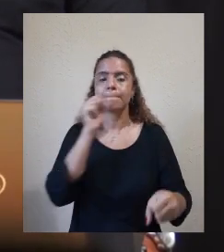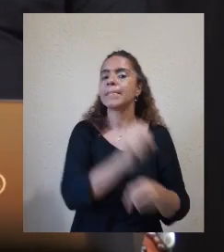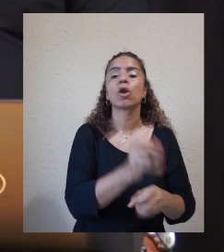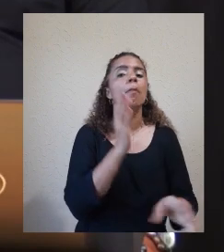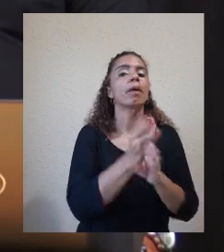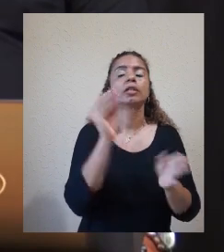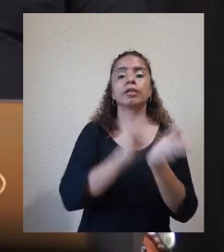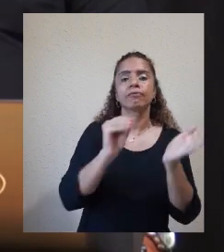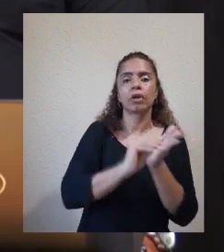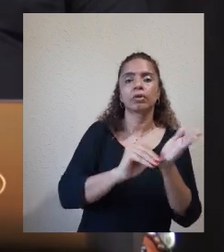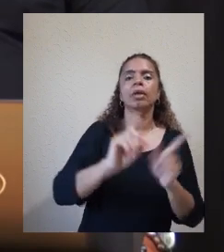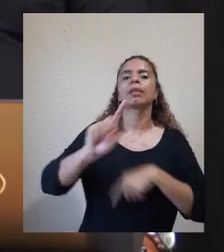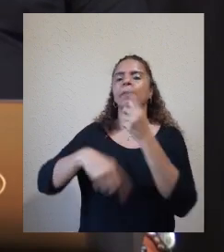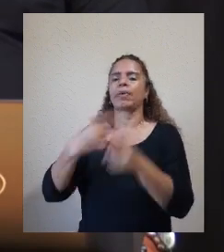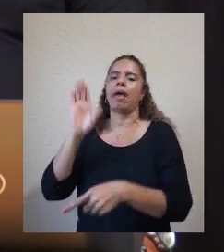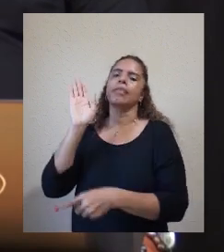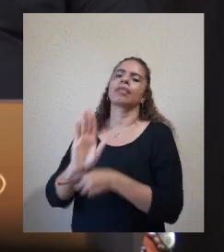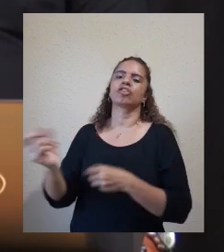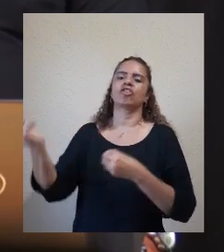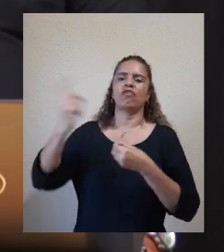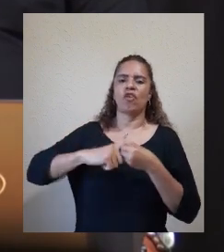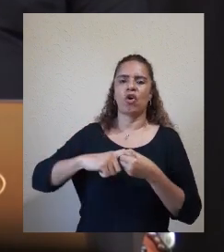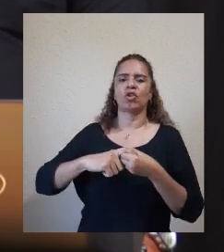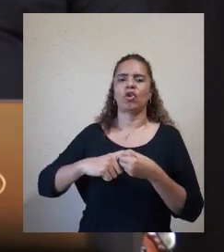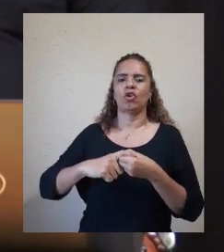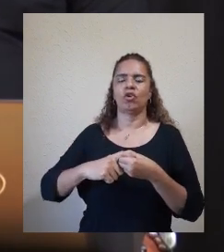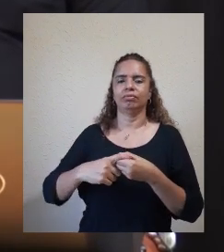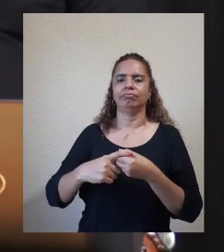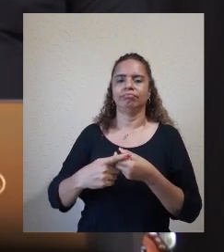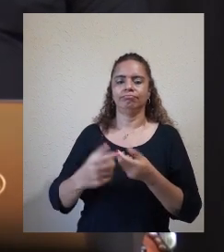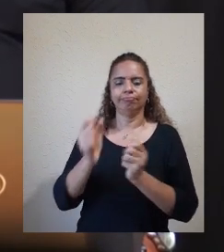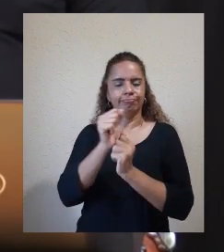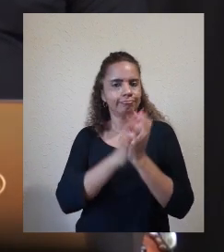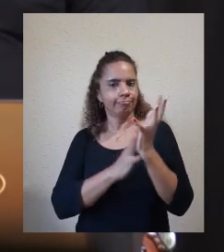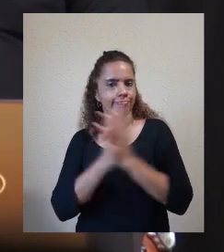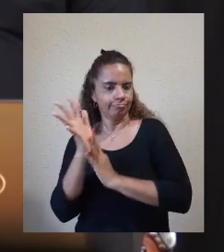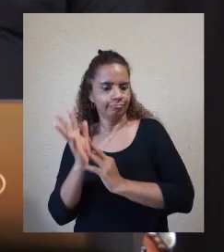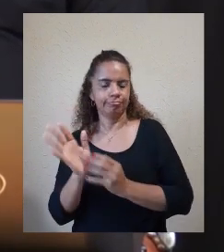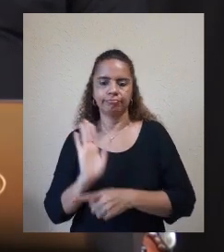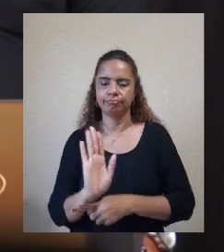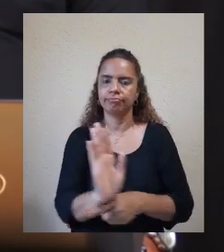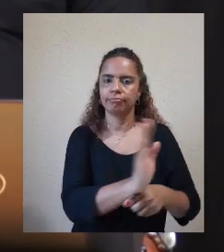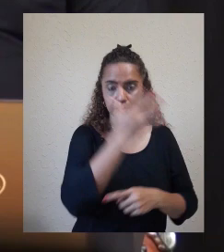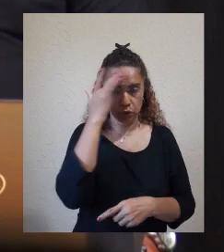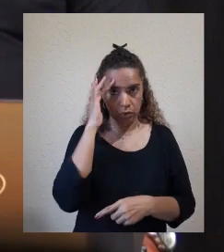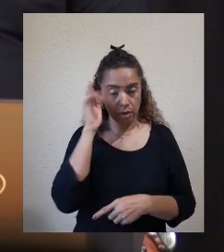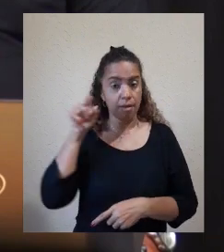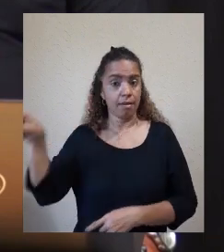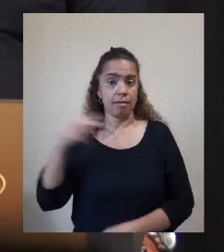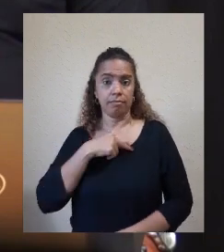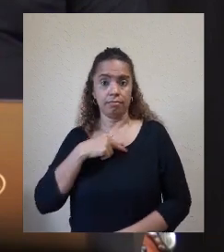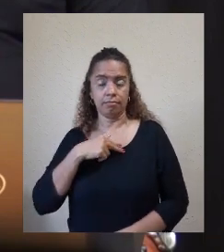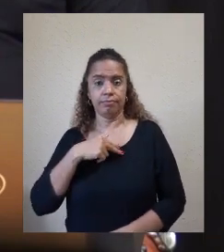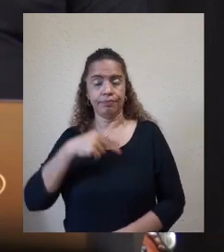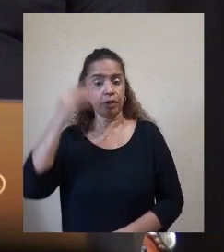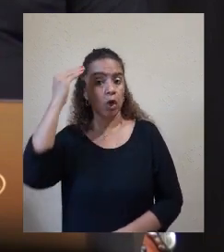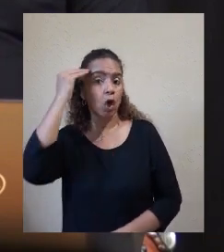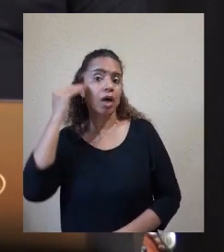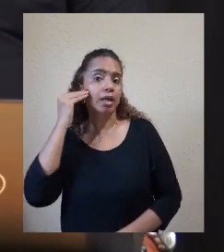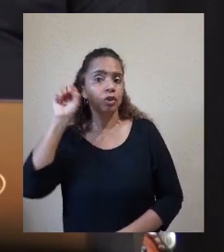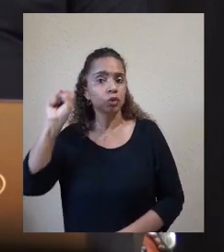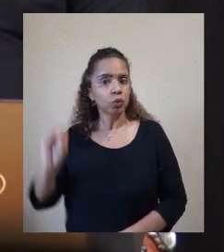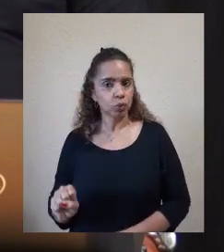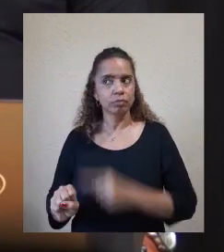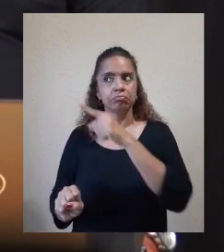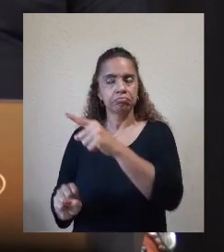A Coreia do Sul é um dos países que começou muito mal a epidemia deles, mas conseguiram controlar de maneira fantástica, e um dos